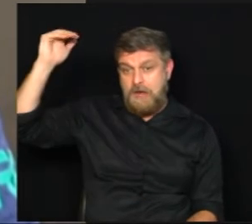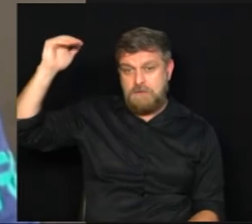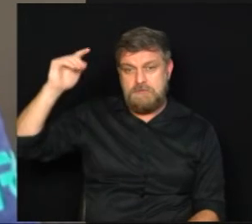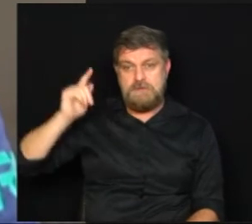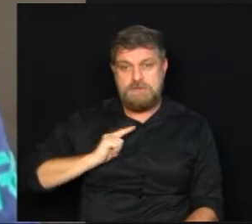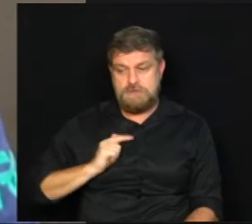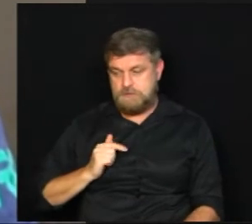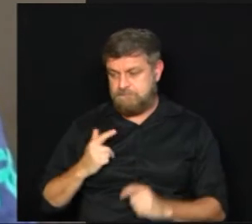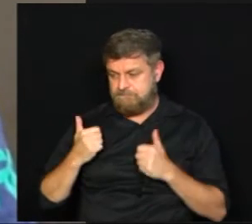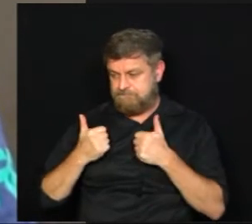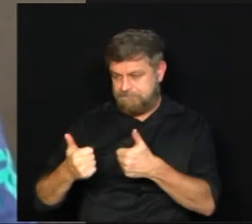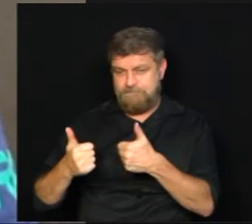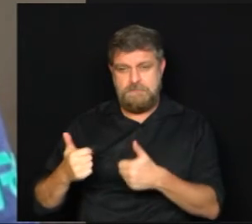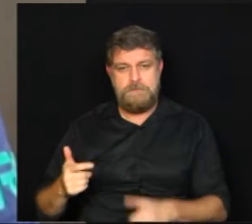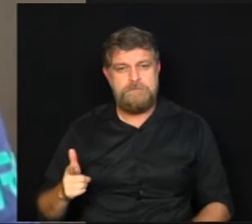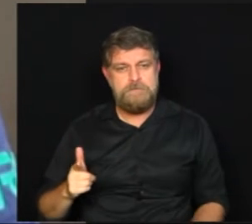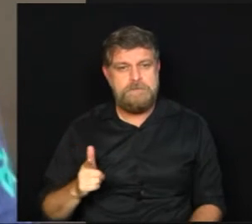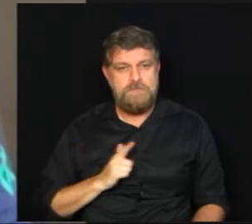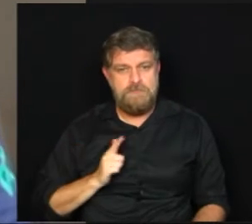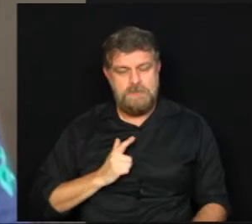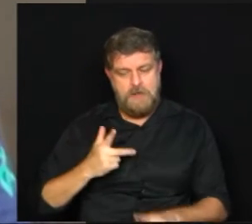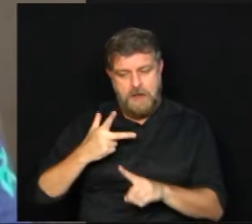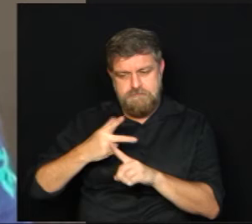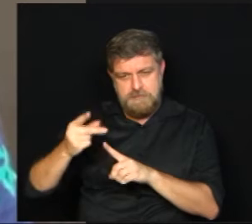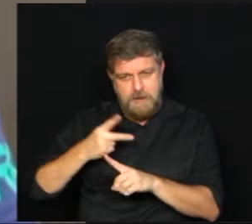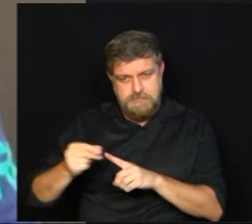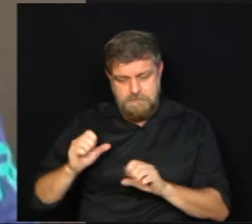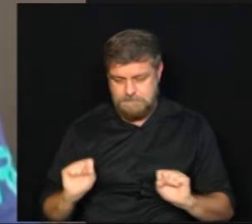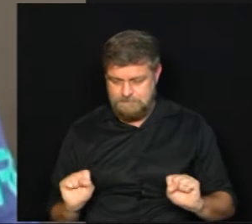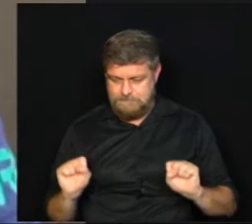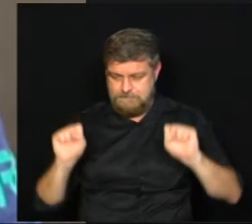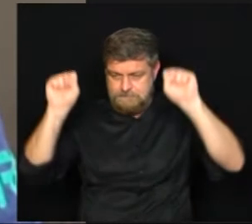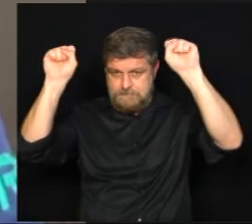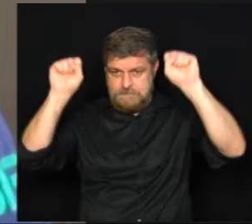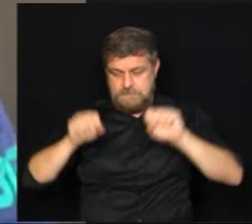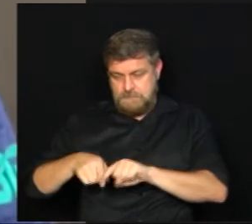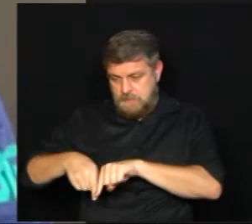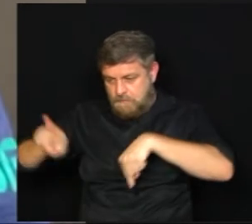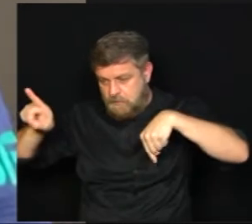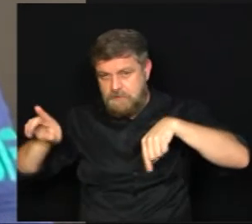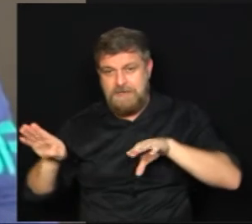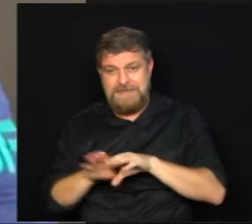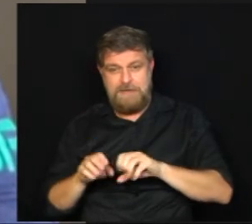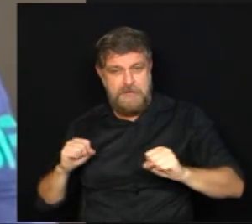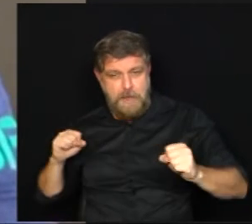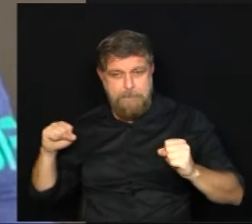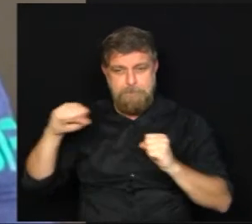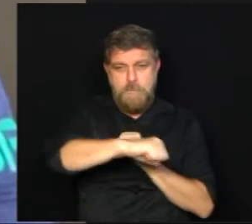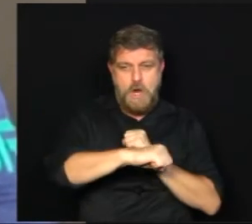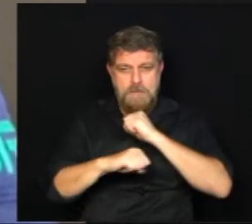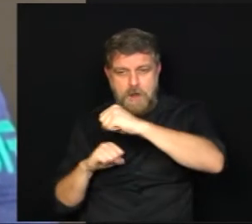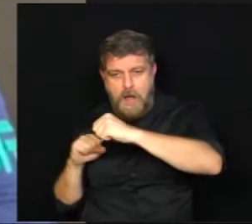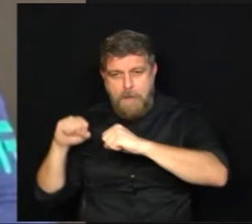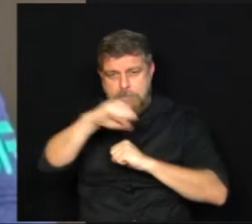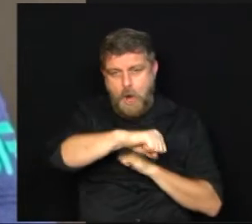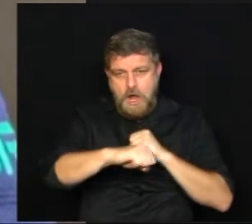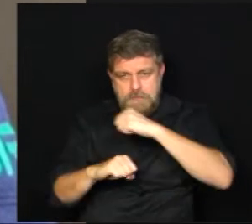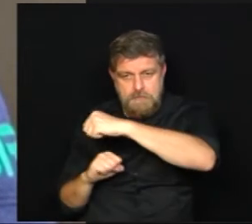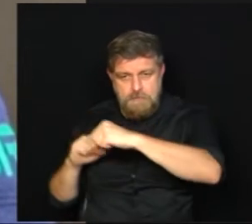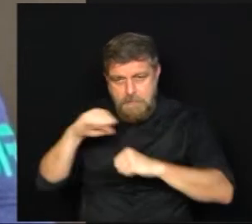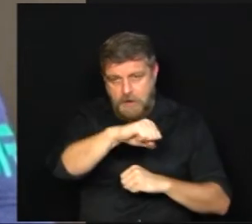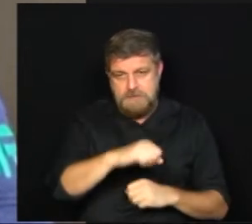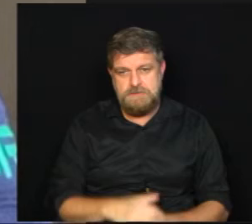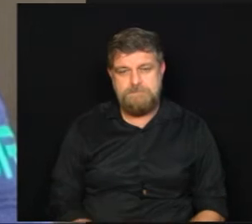resultados bons. Do levantamento de peso, do atletismo e atletas do boxe. Que eu